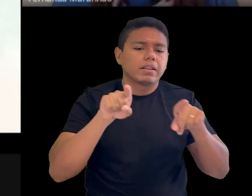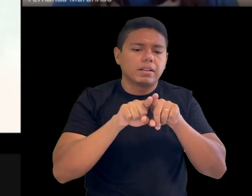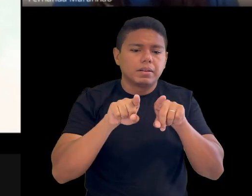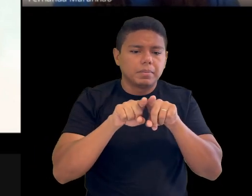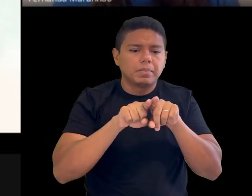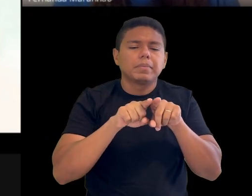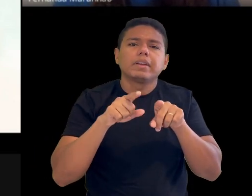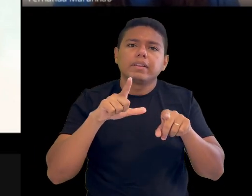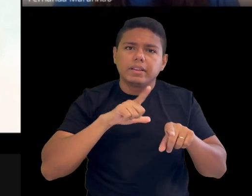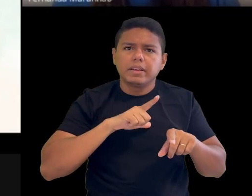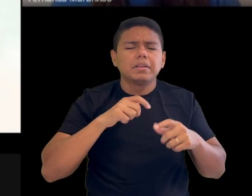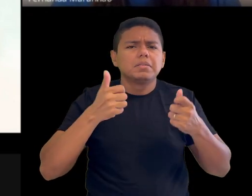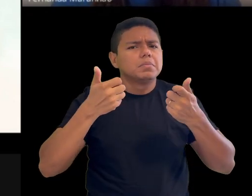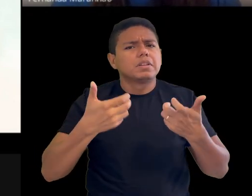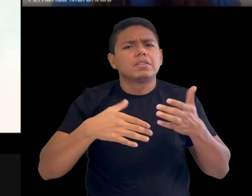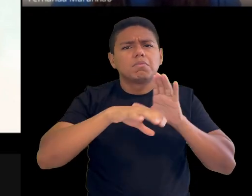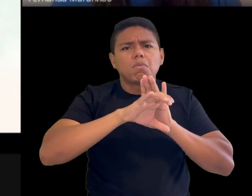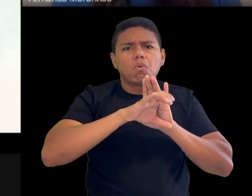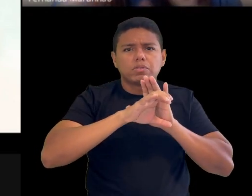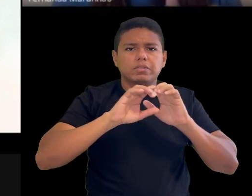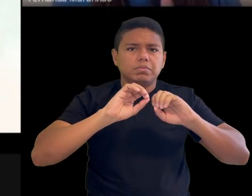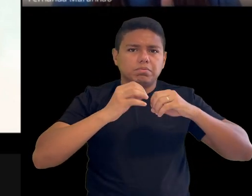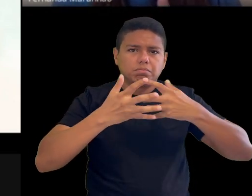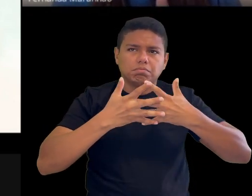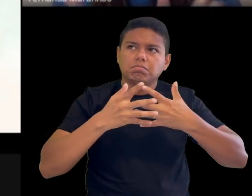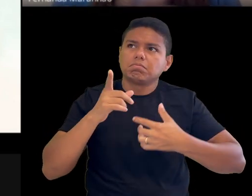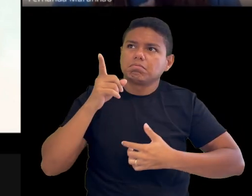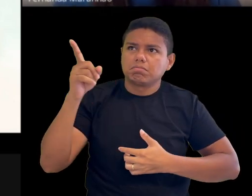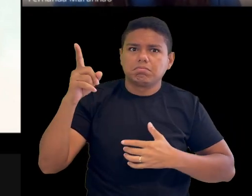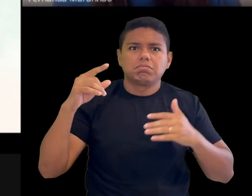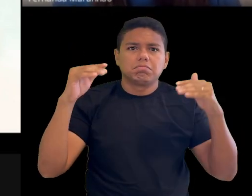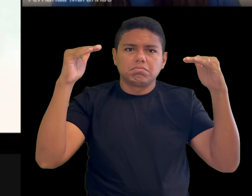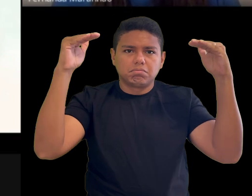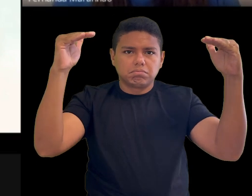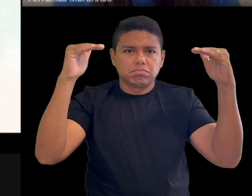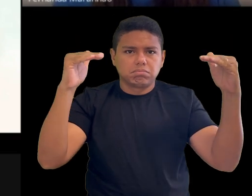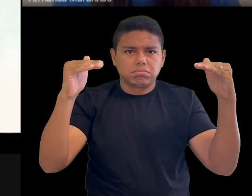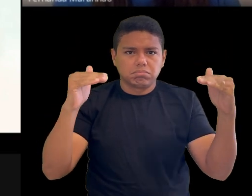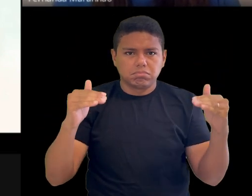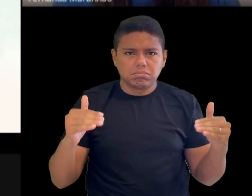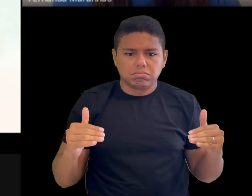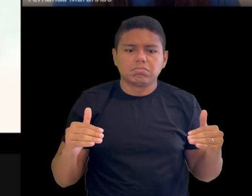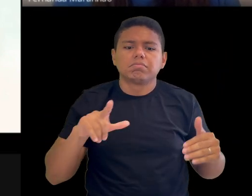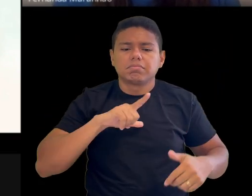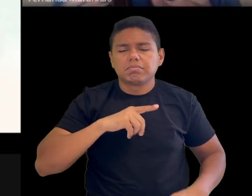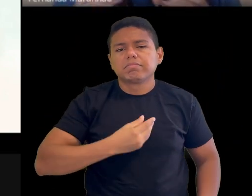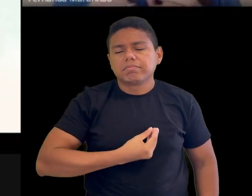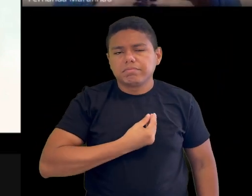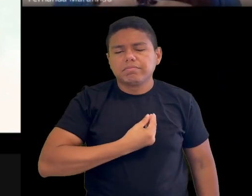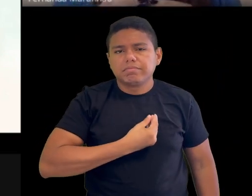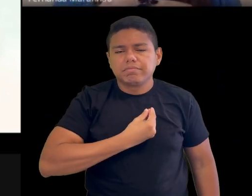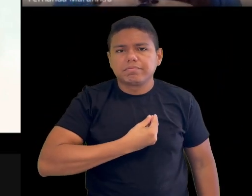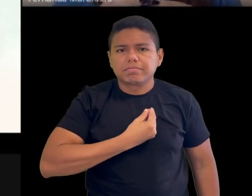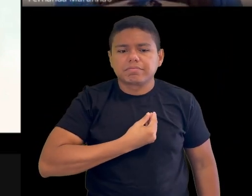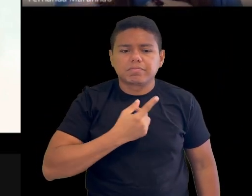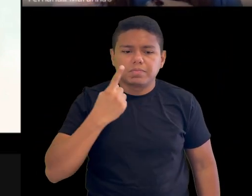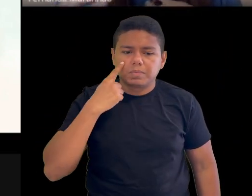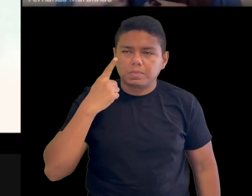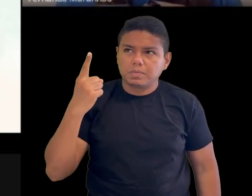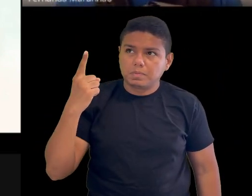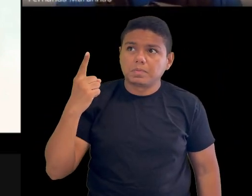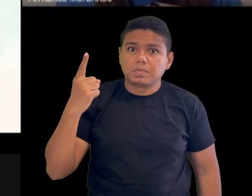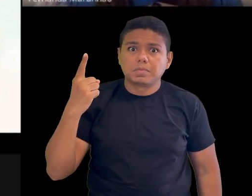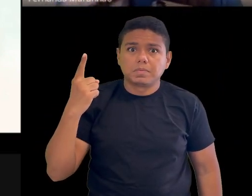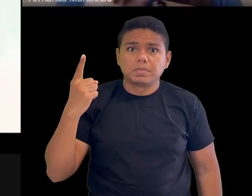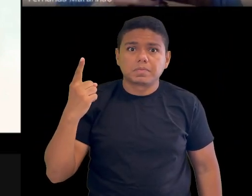até a outra face, camada desse útero, que é a serosa. E a percreta é aquela que